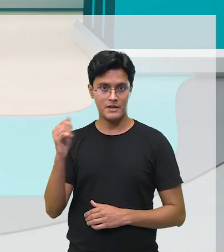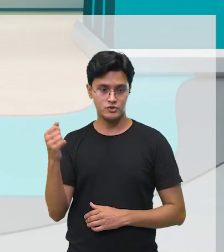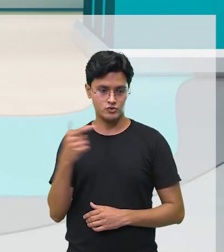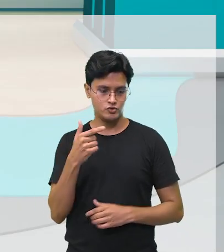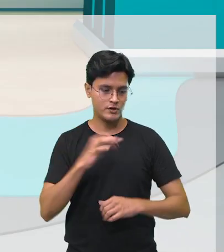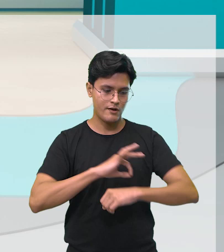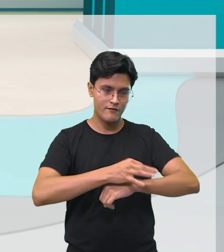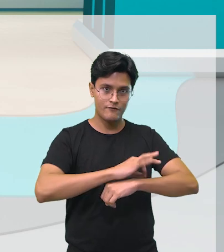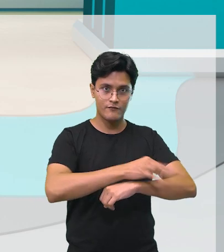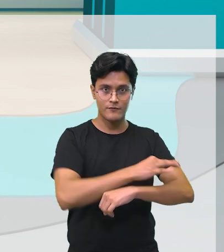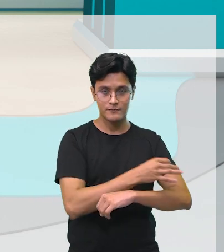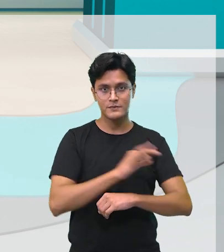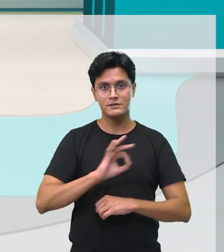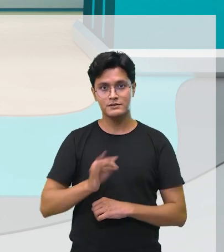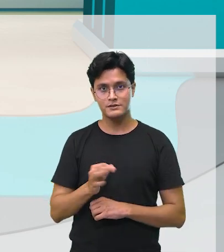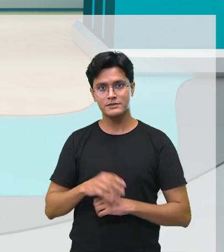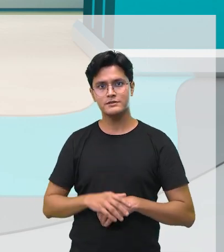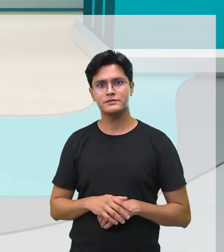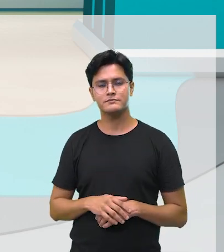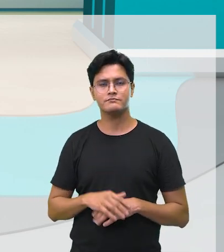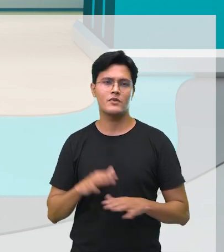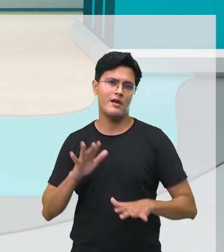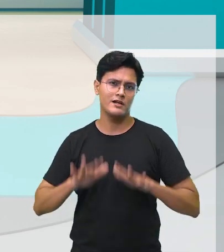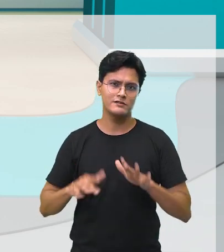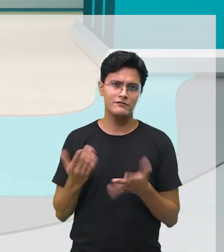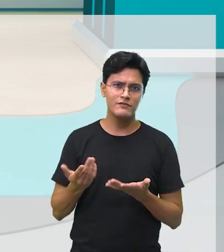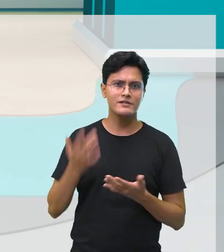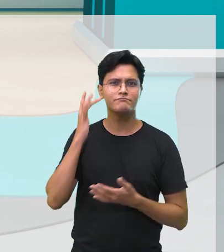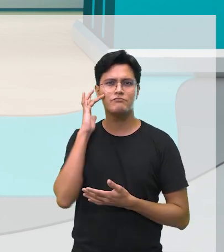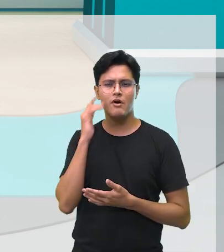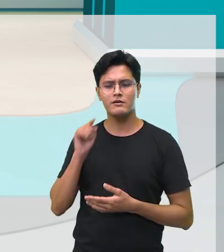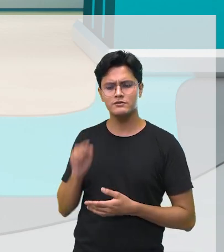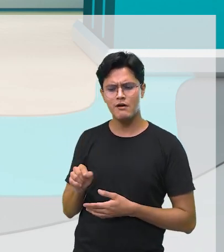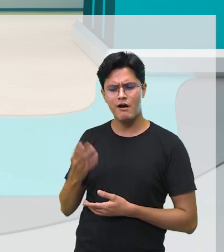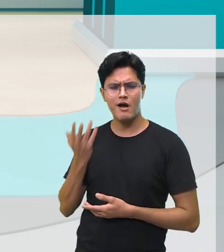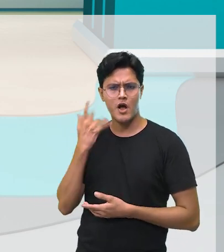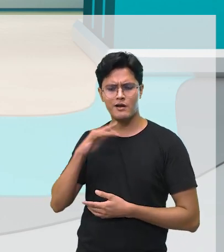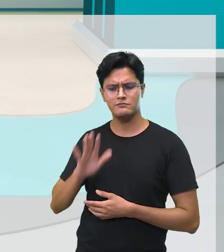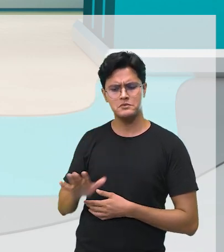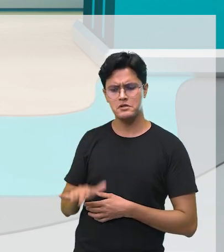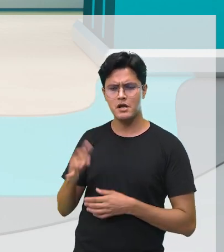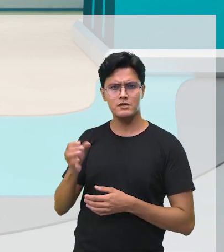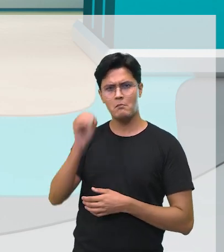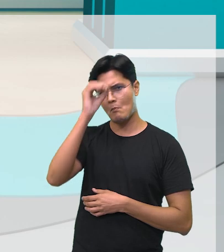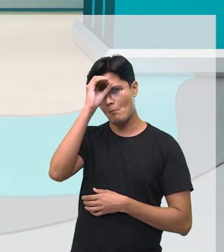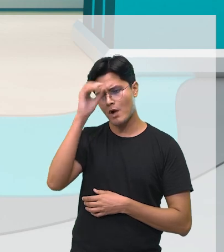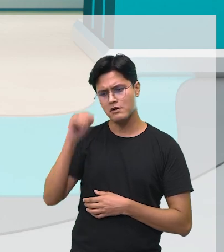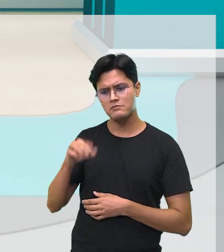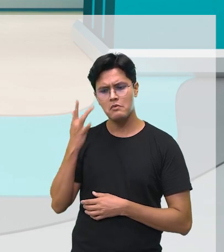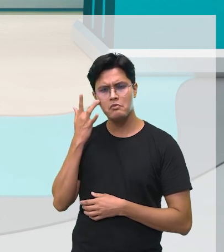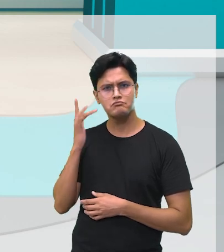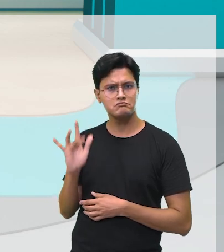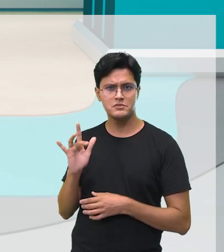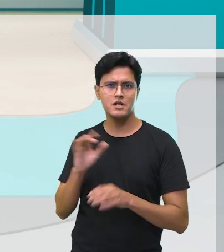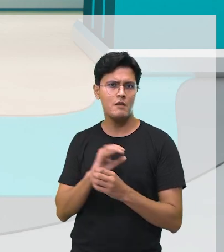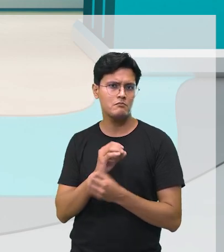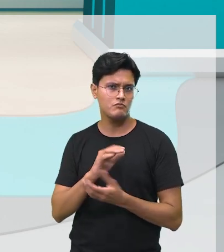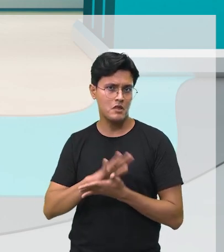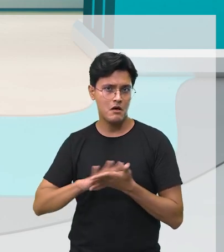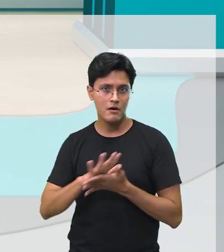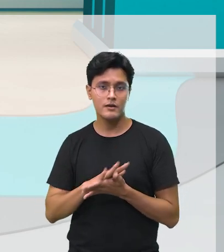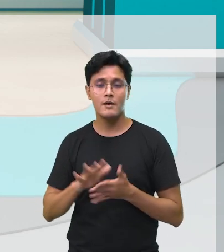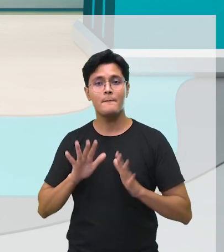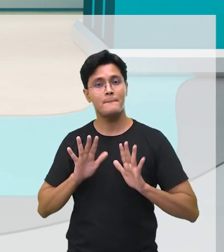criança, não, tá bom, não, ela nem sabe o que está acontecendo. Sim, ela tá prestando atenção em tudo, sim, tá